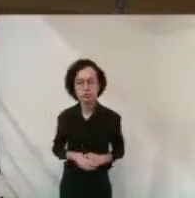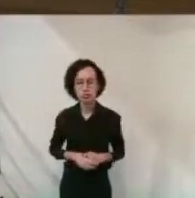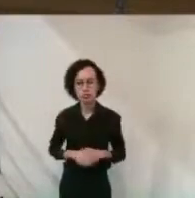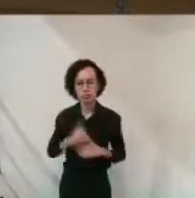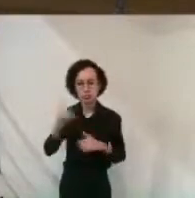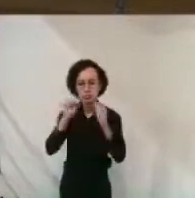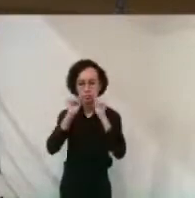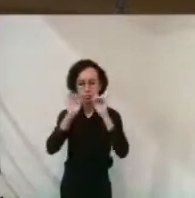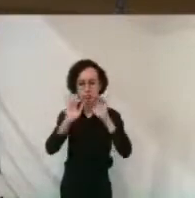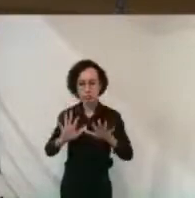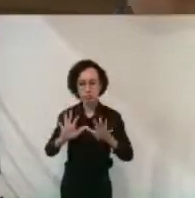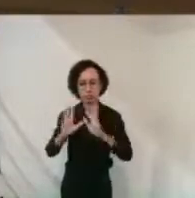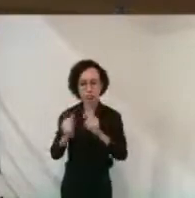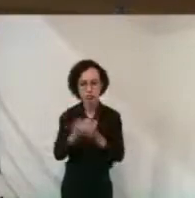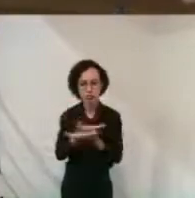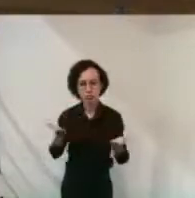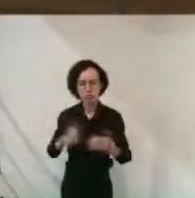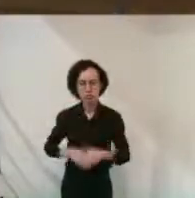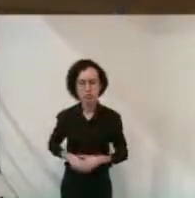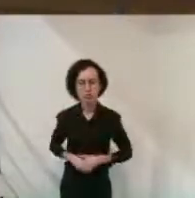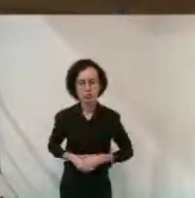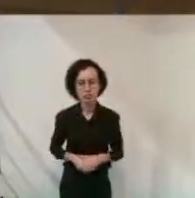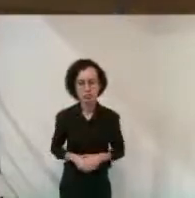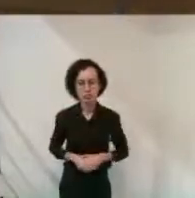Deus abençoe a todos vocês.